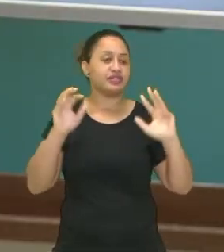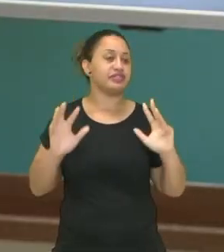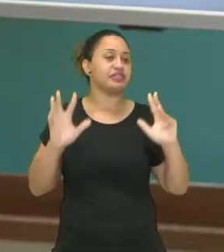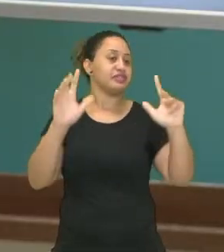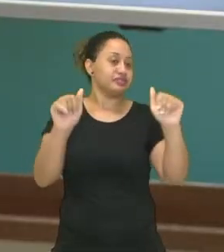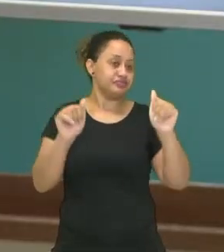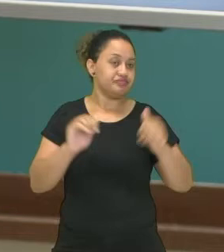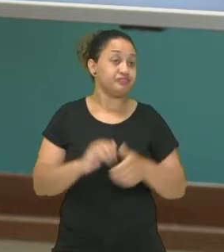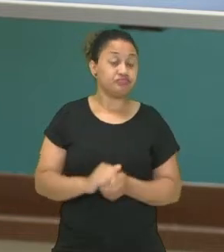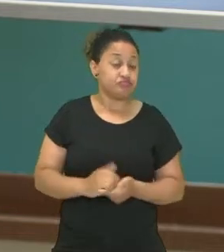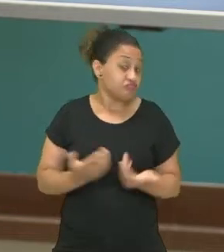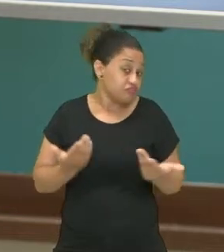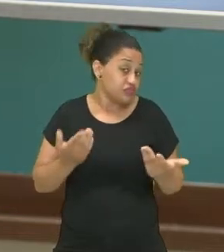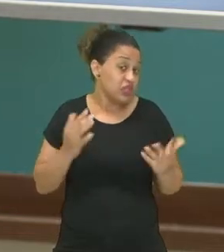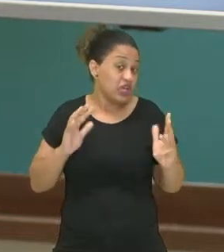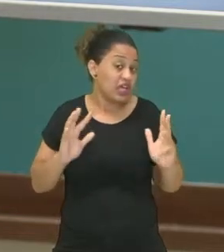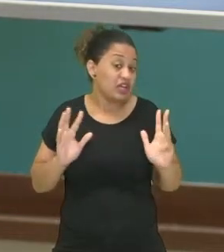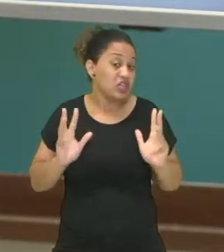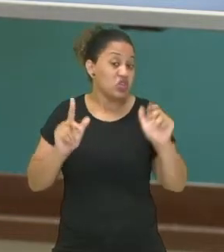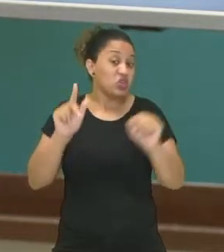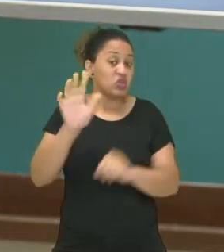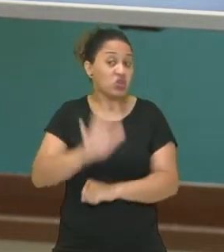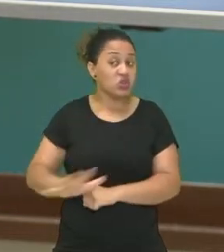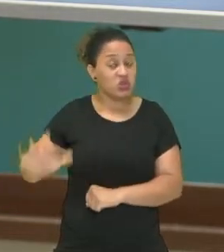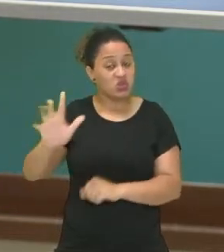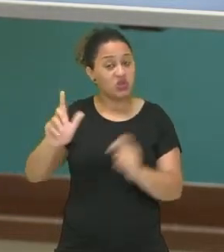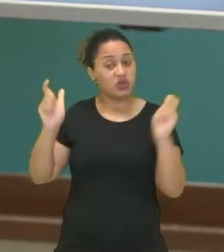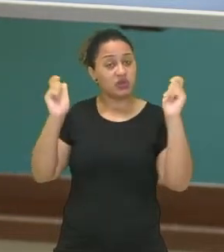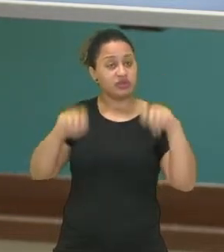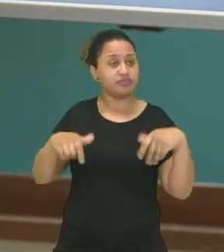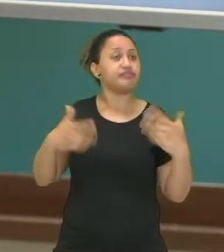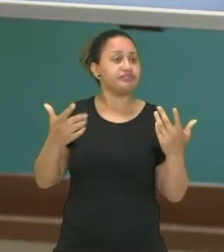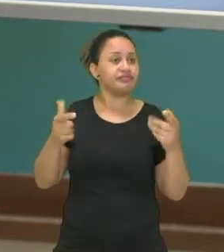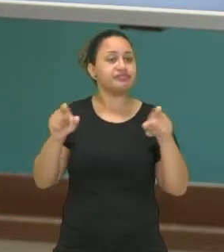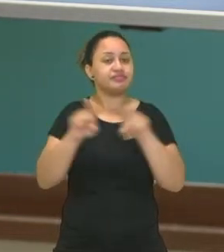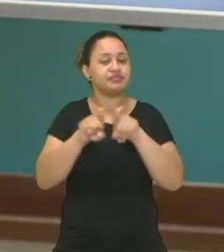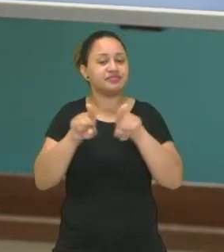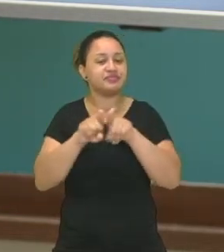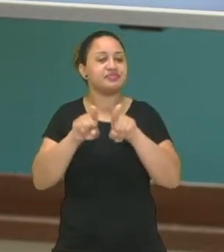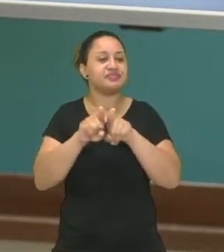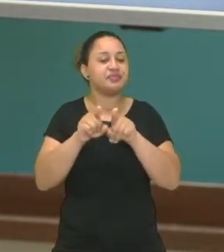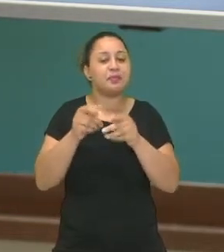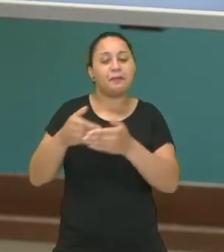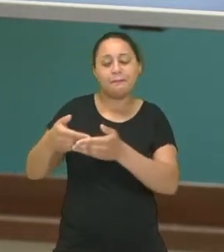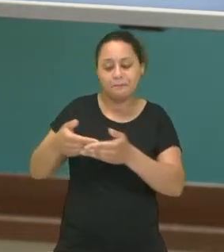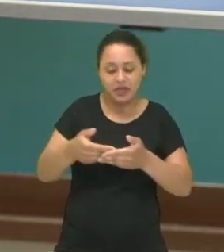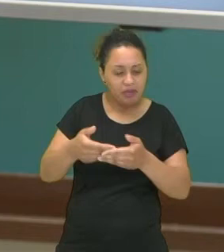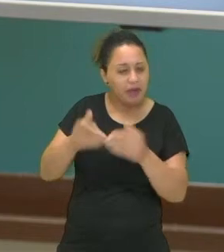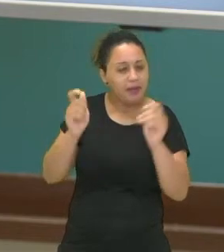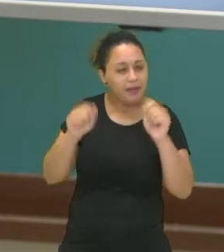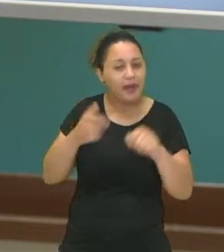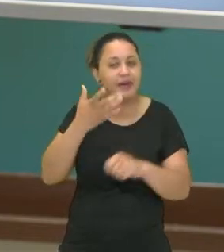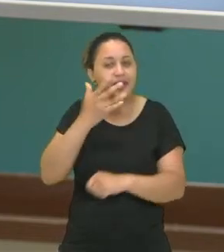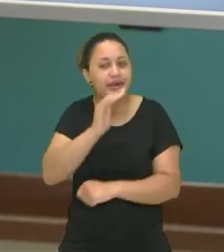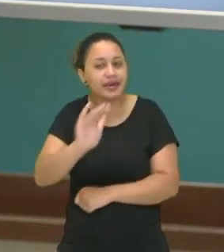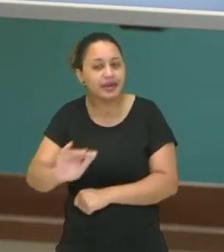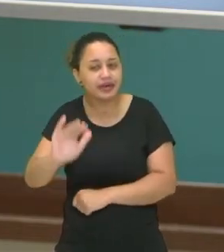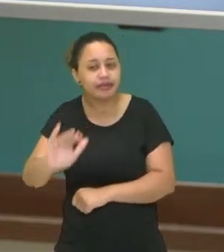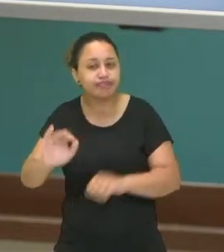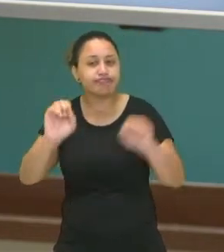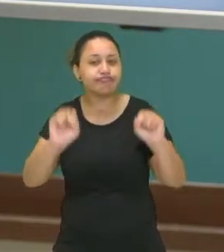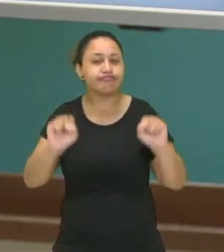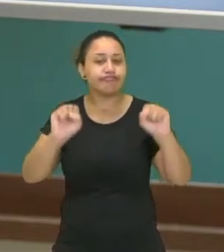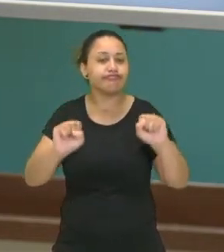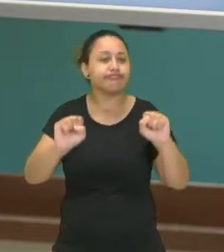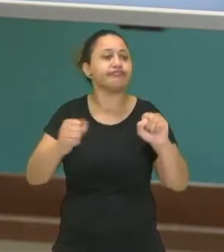O nome já diz, para todos, até os bebezinhos podem fazer. Nós podemos